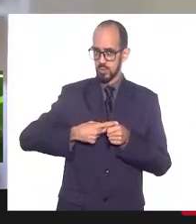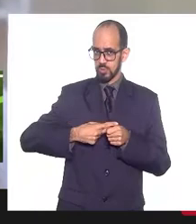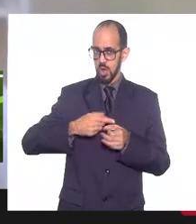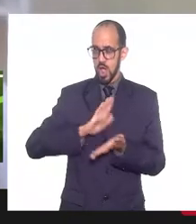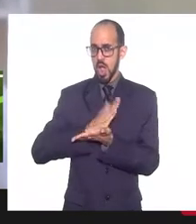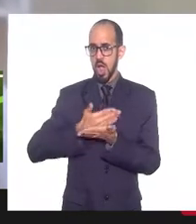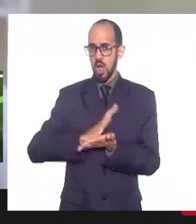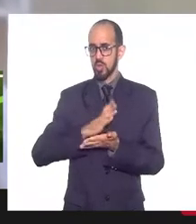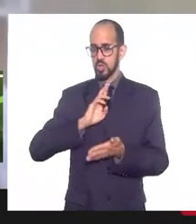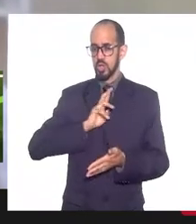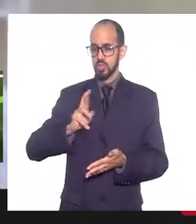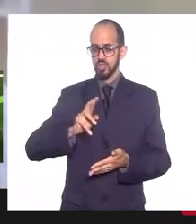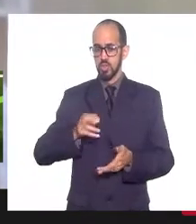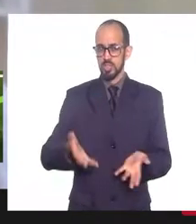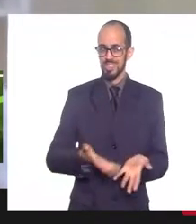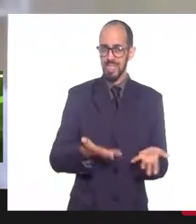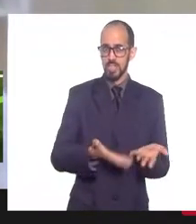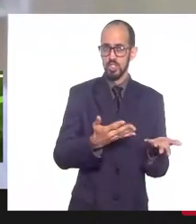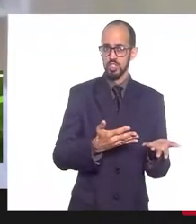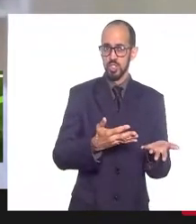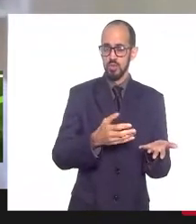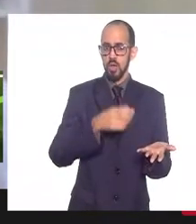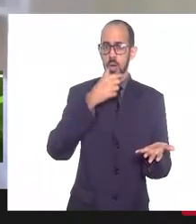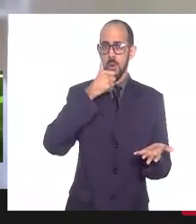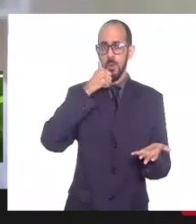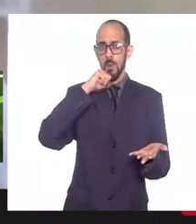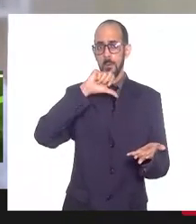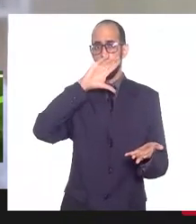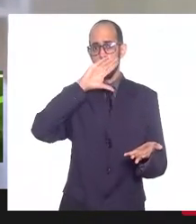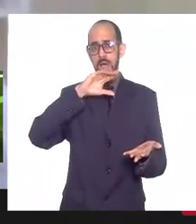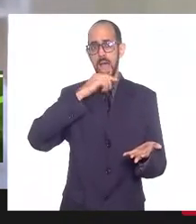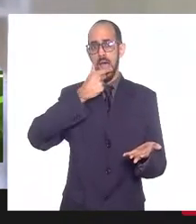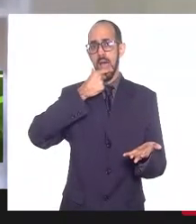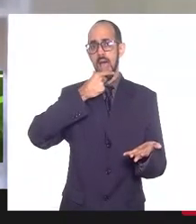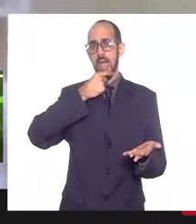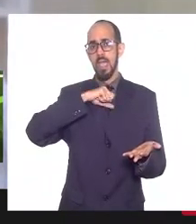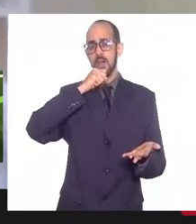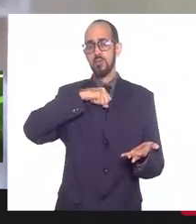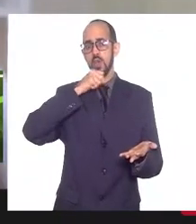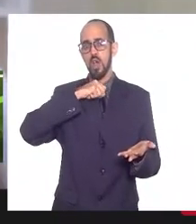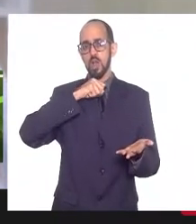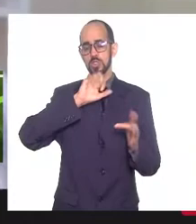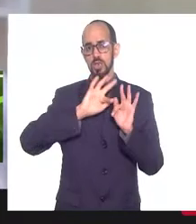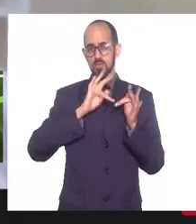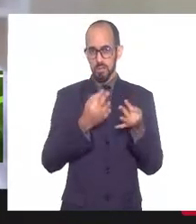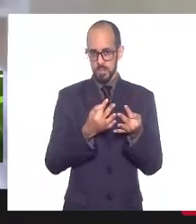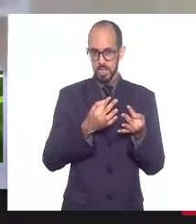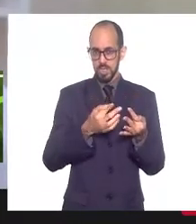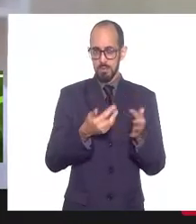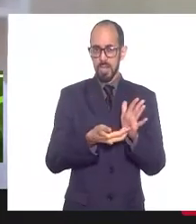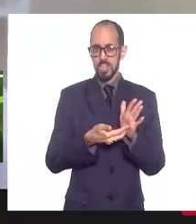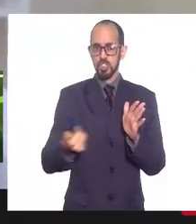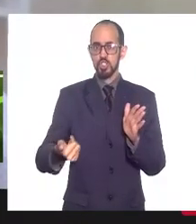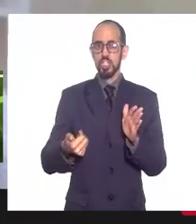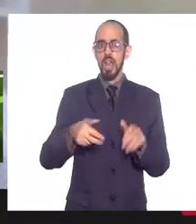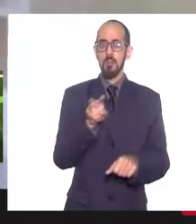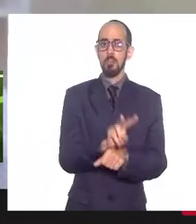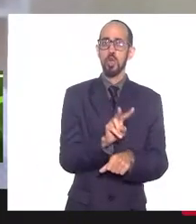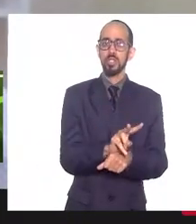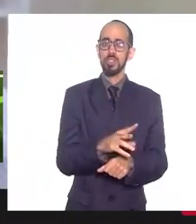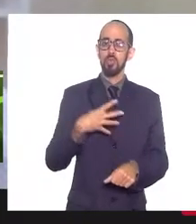avós a utilizarem religião como motivo para tirarem guardas de filhos. Isso também tem acontecido em